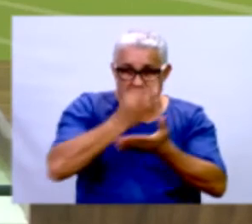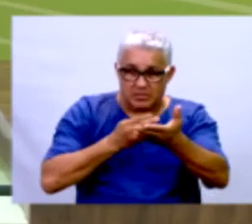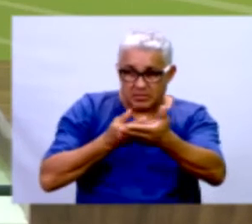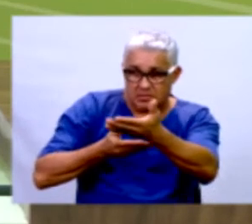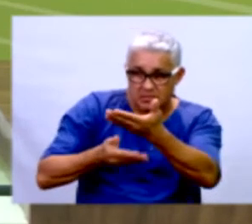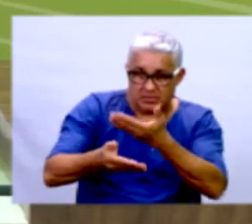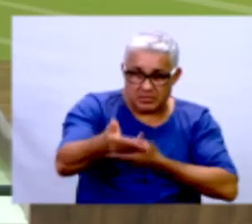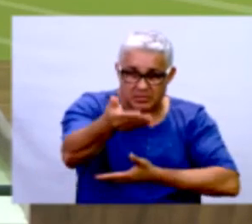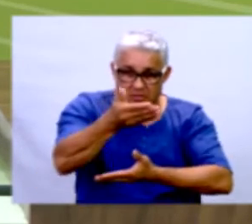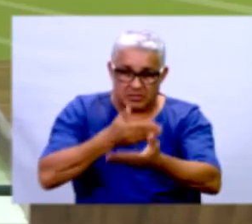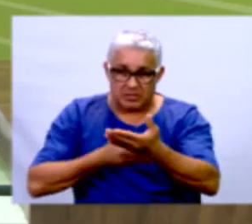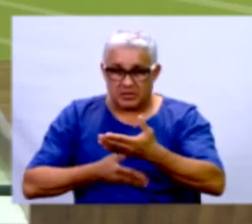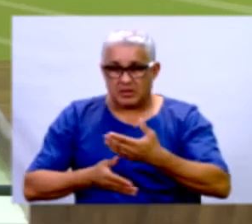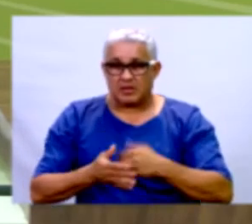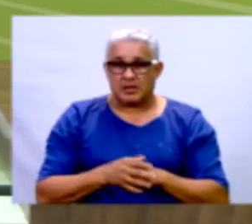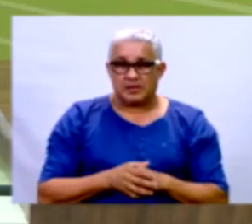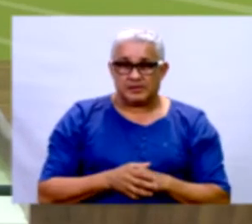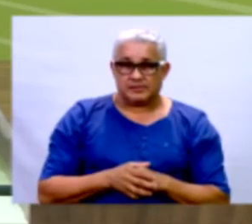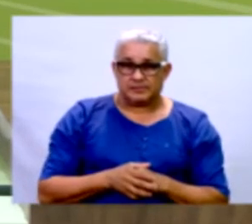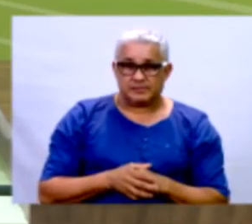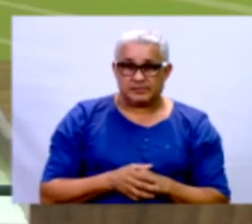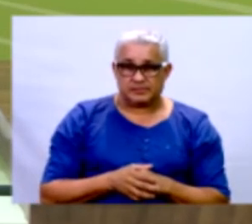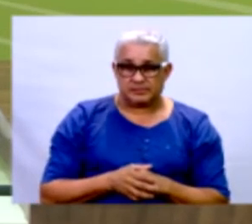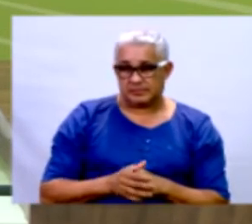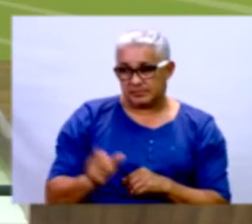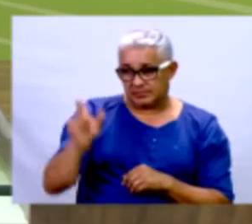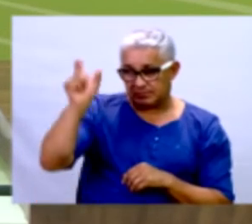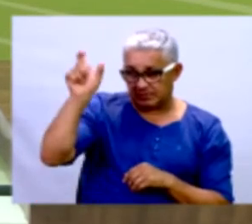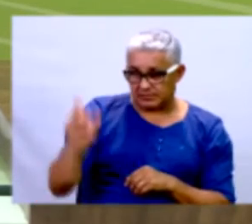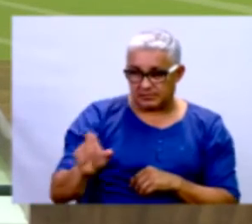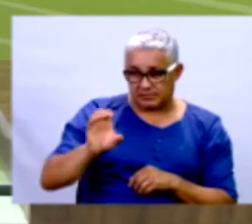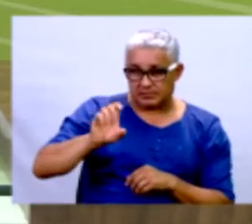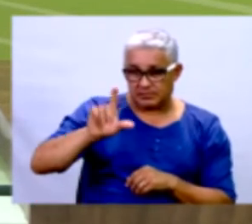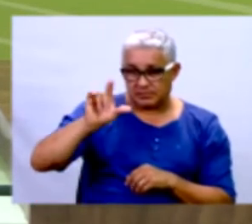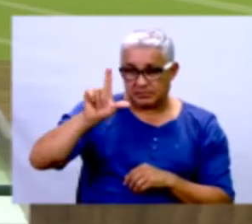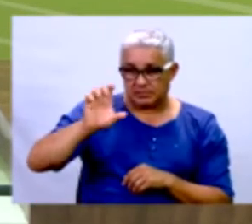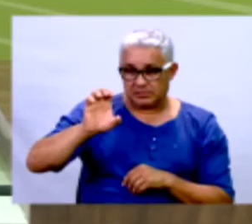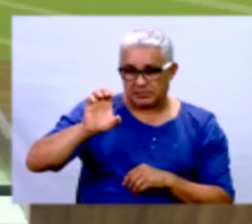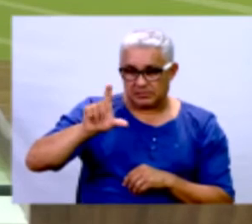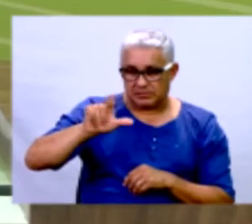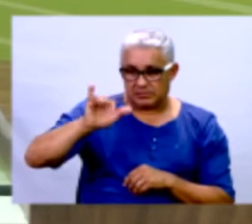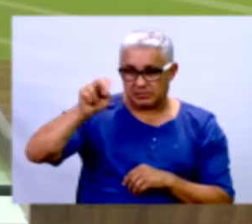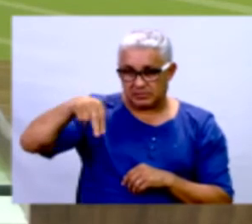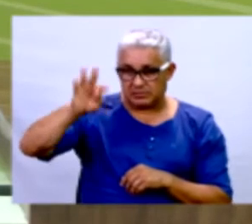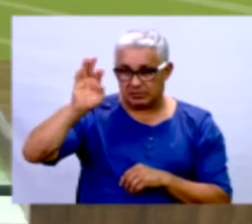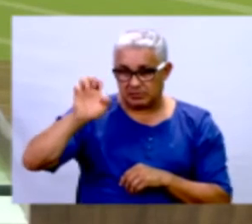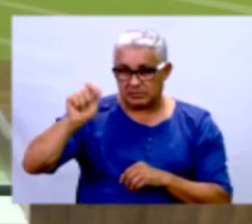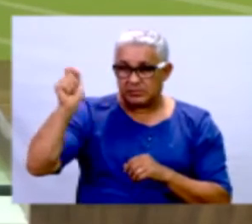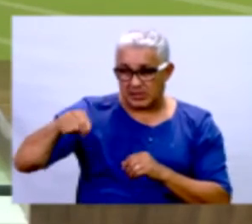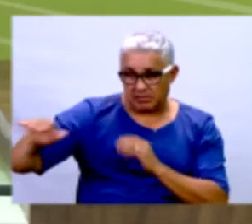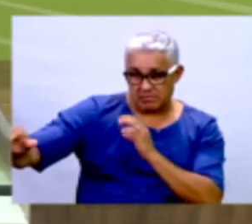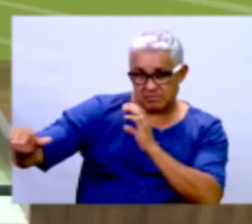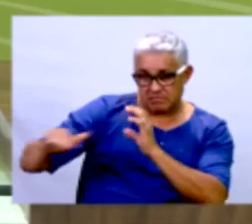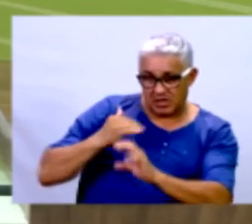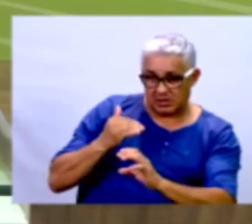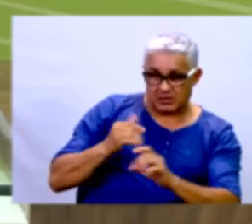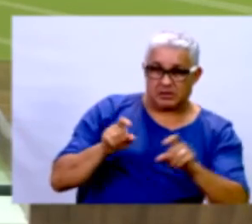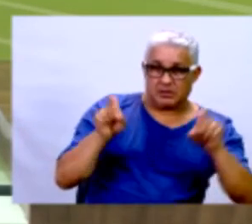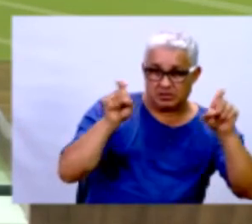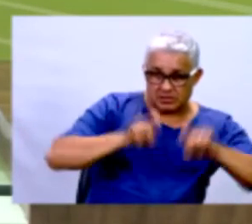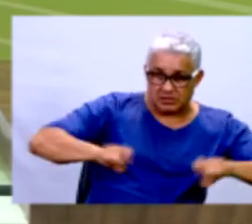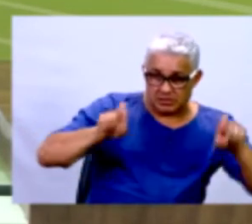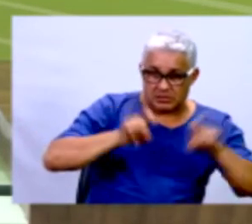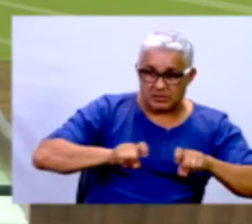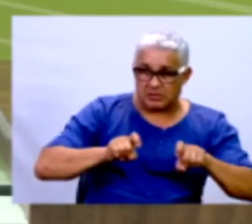para que o lado cliente, como foi colocado, possa enviar as informações e o